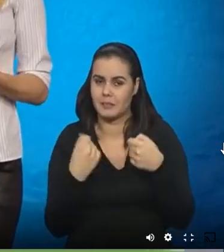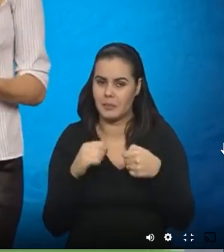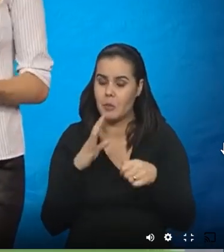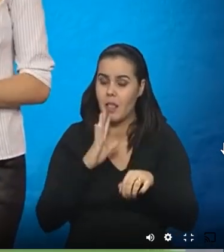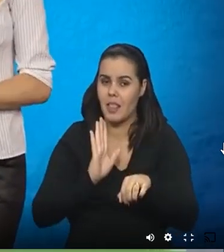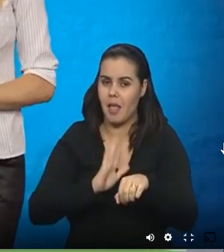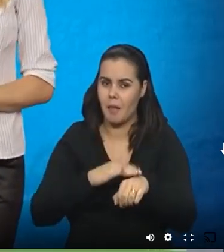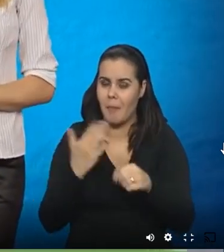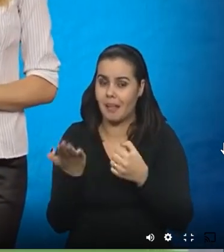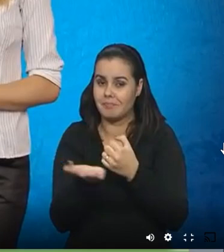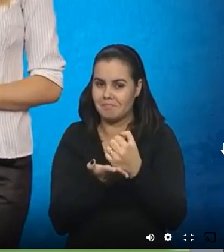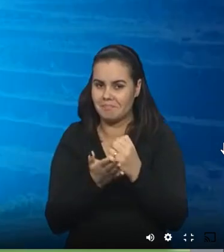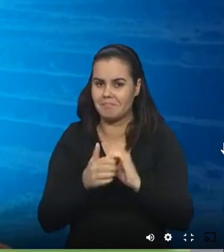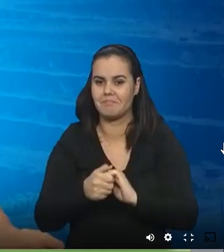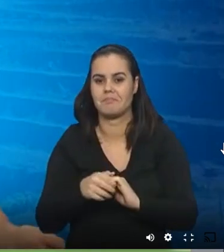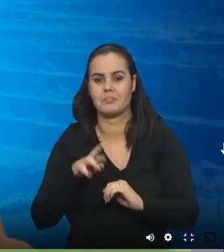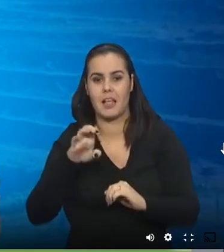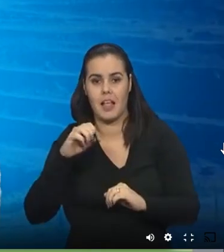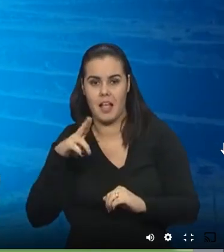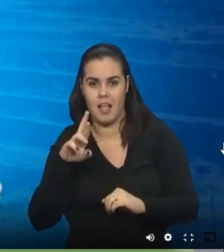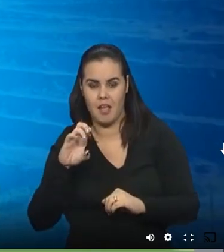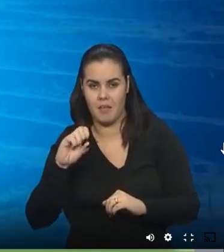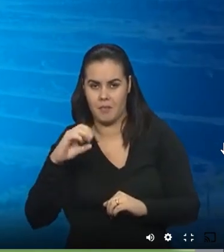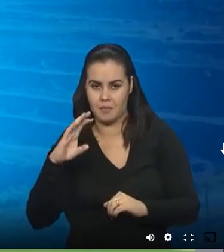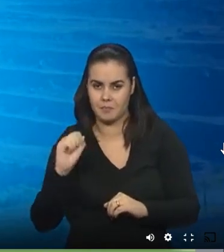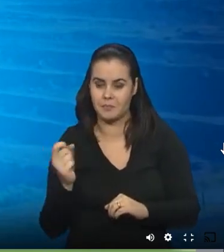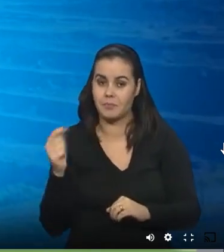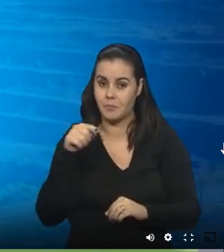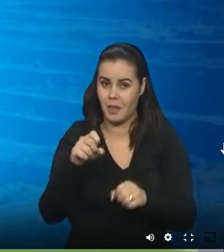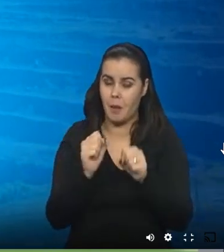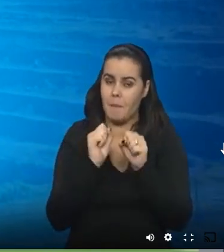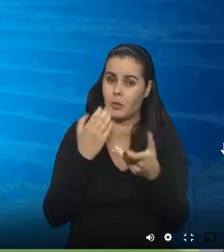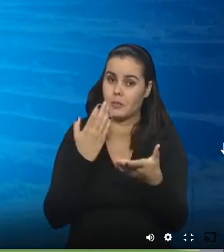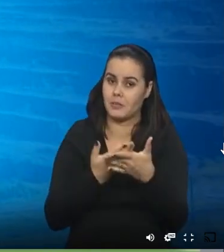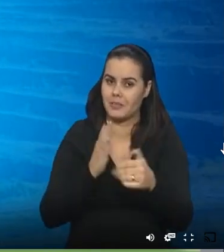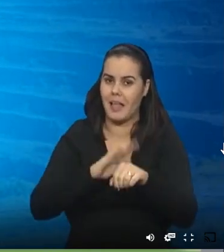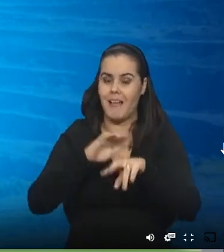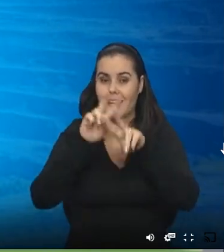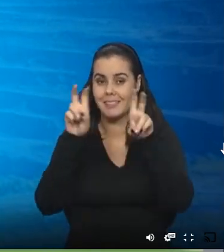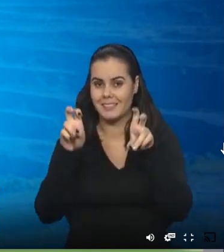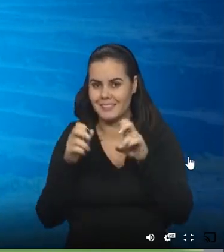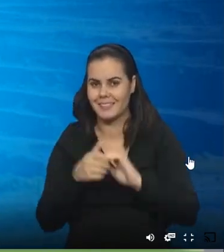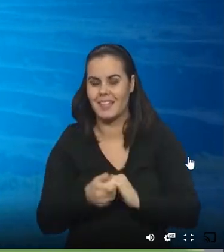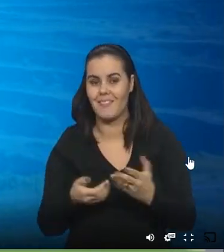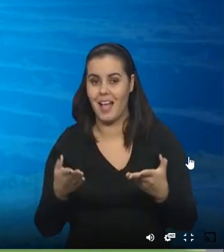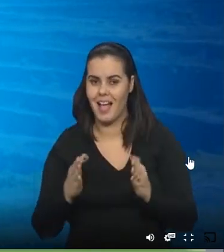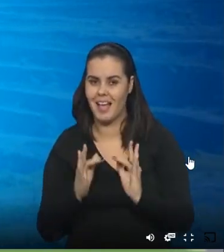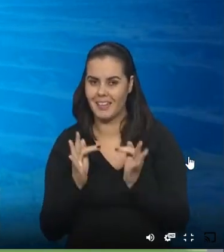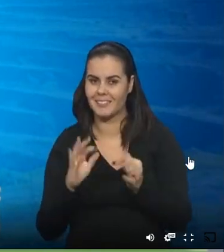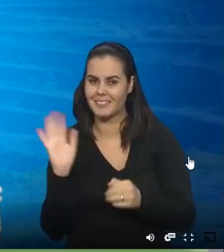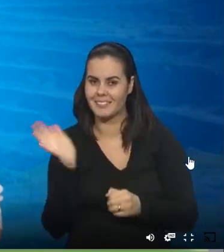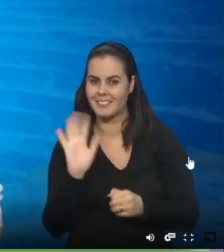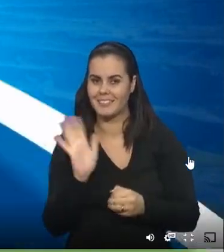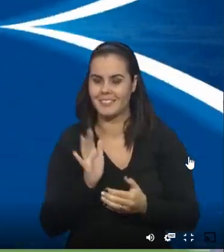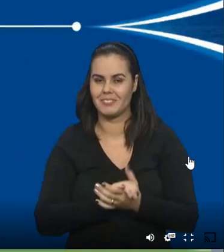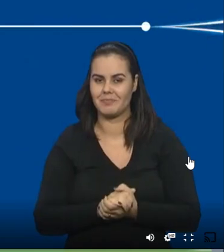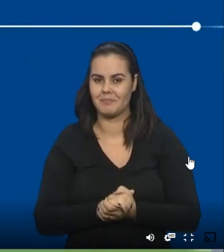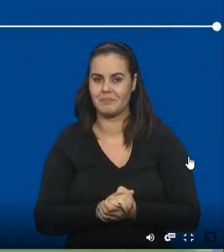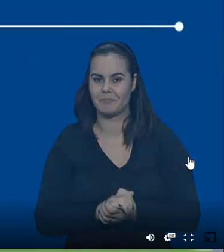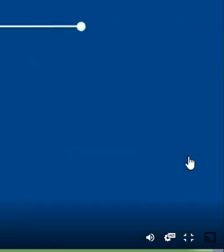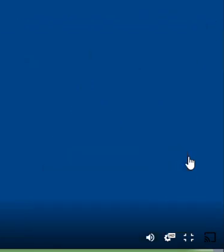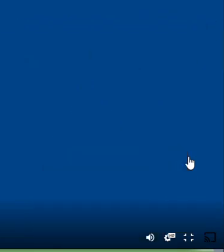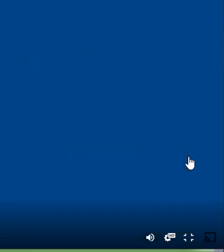as fontes desses recursos. Então, que tal se aprofundar no assunto? Eu fico por aqui. Até a próxima!